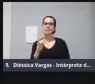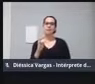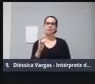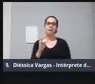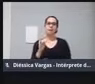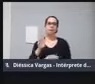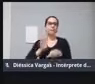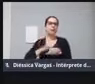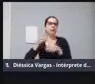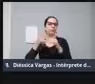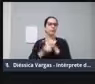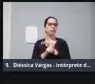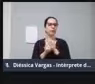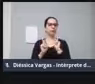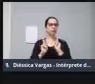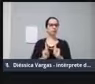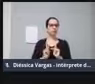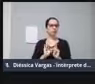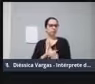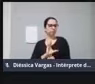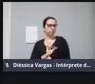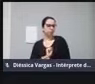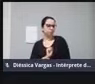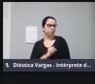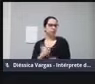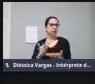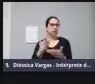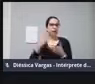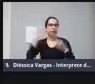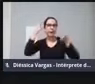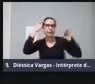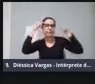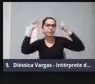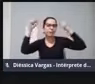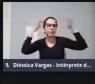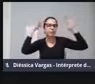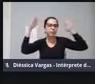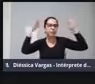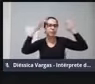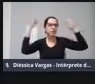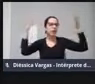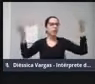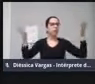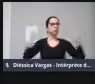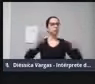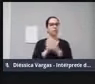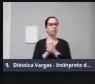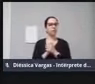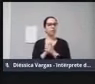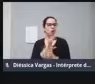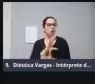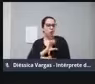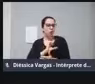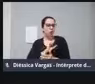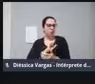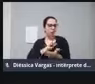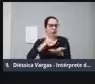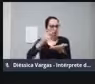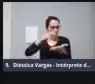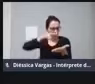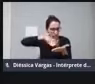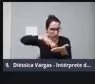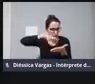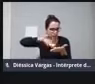além de agradar o leitor e desenvolver a imaginação, experimentar a sensação, se encantar com o gosto da leitura e da própria, né,